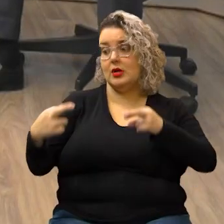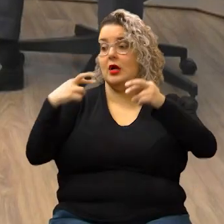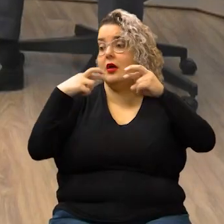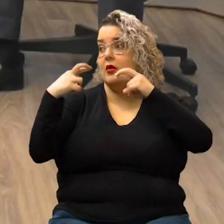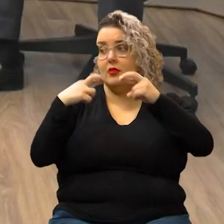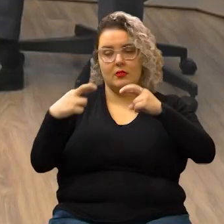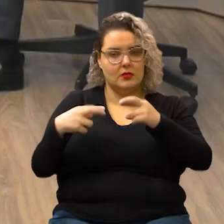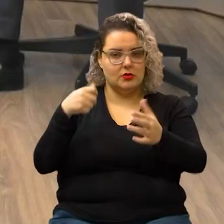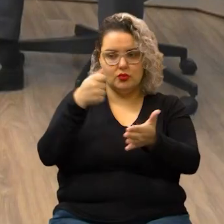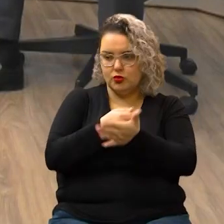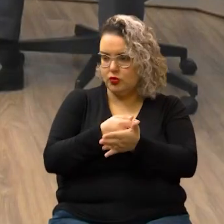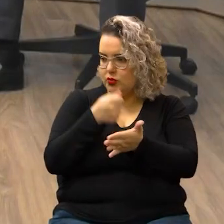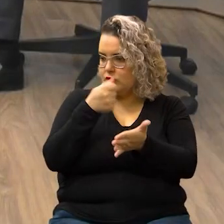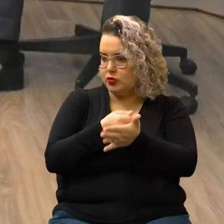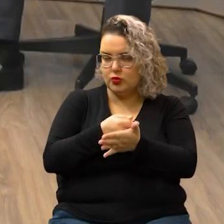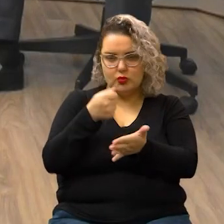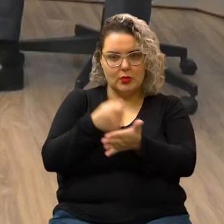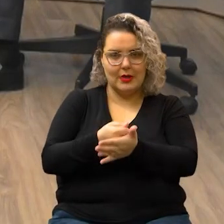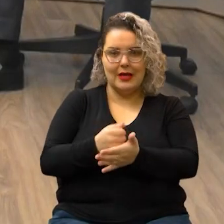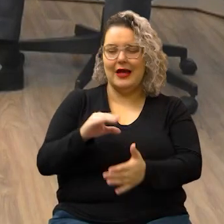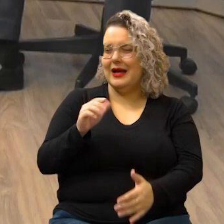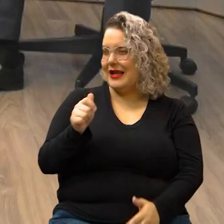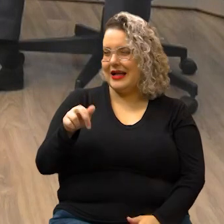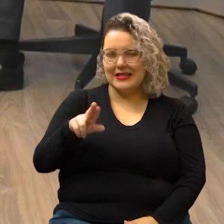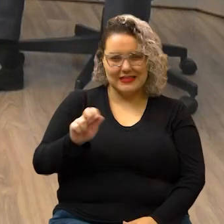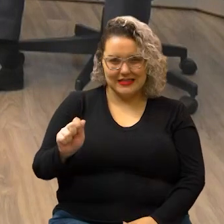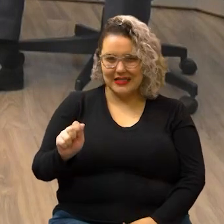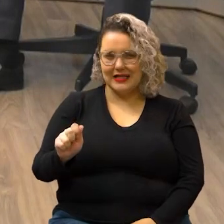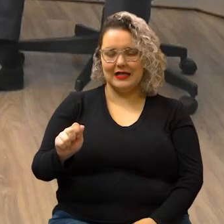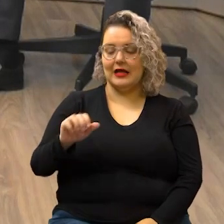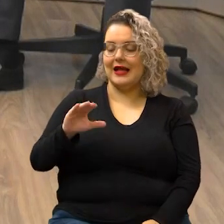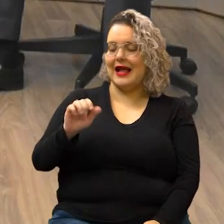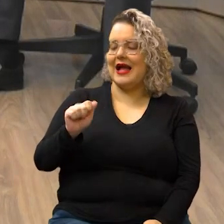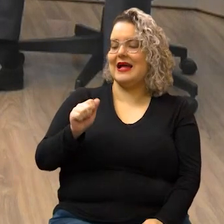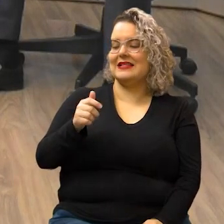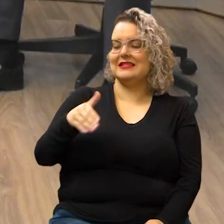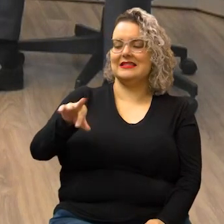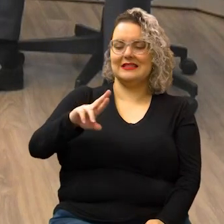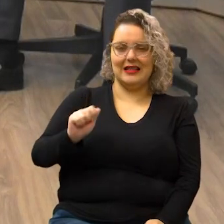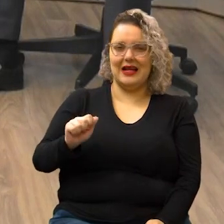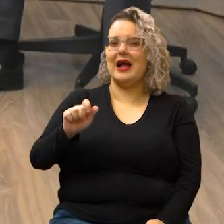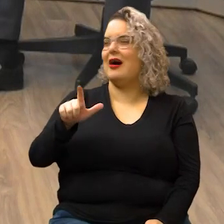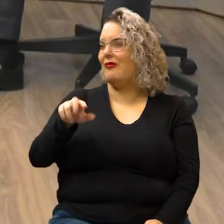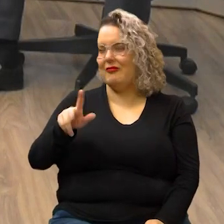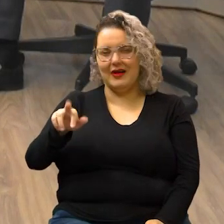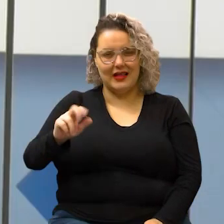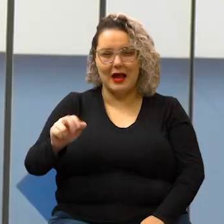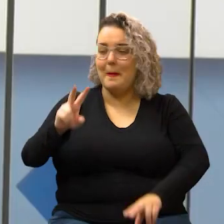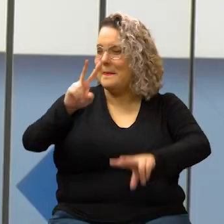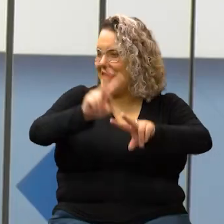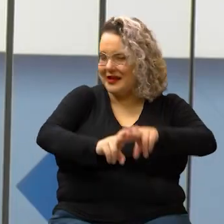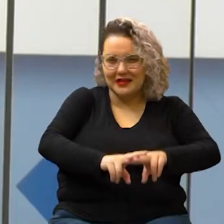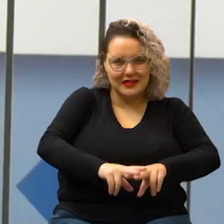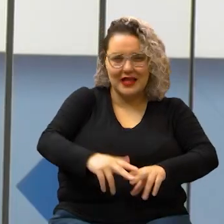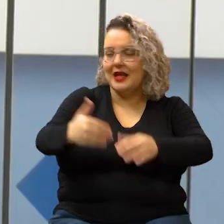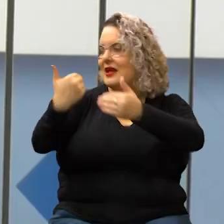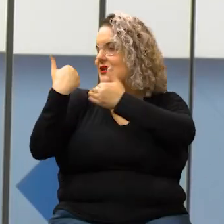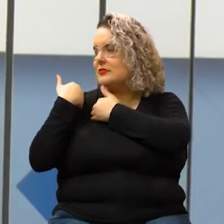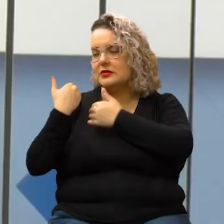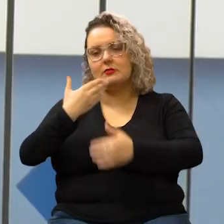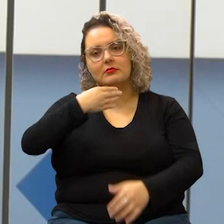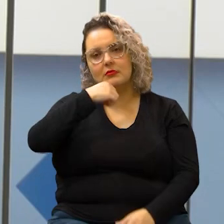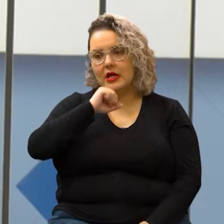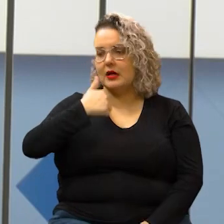fiscalização severa, caçar o alvará de quem vende para menor, prender quem tiver que prender, responsabilizar os